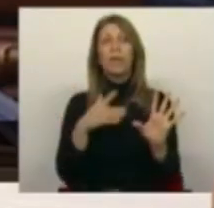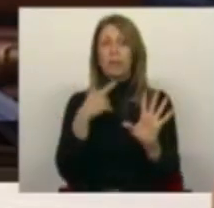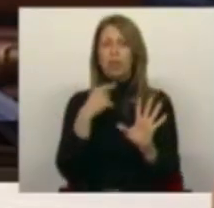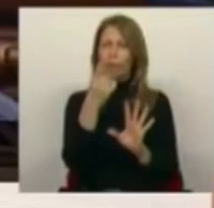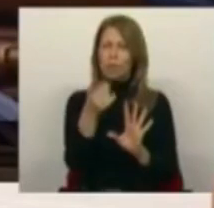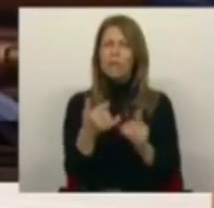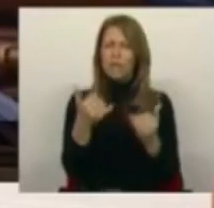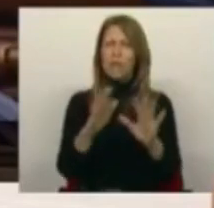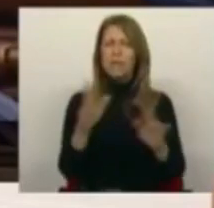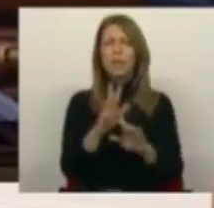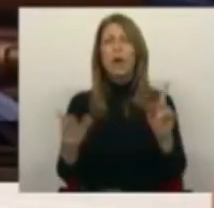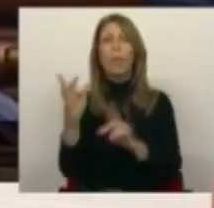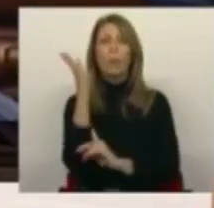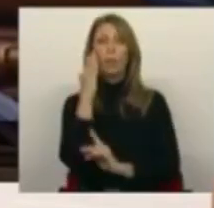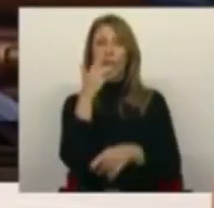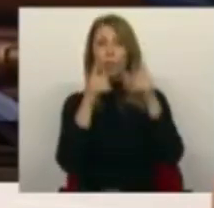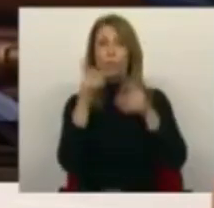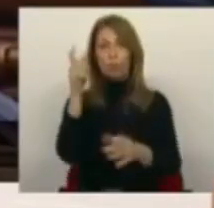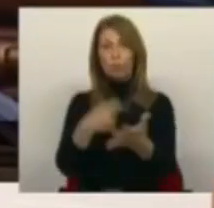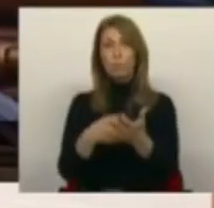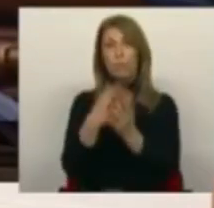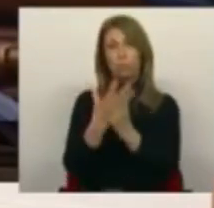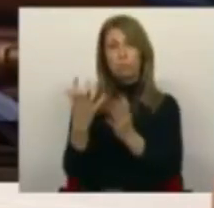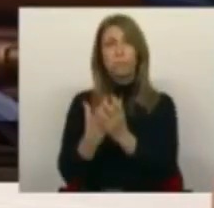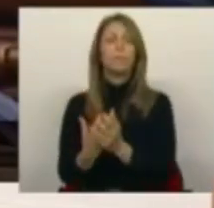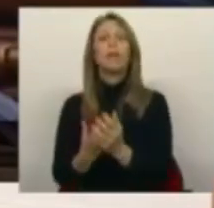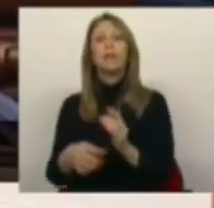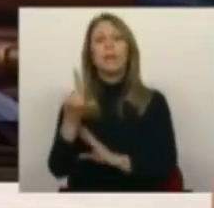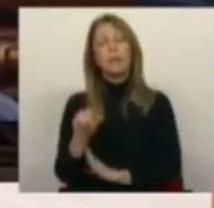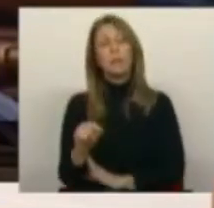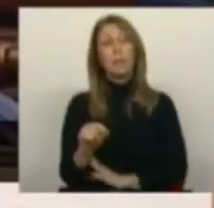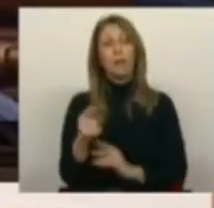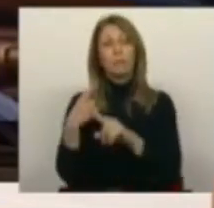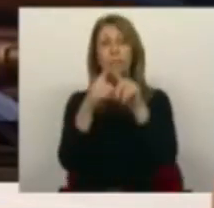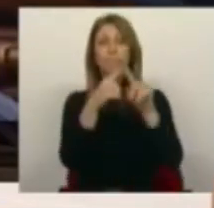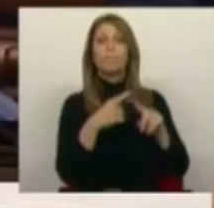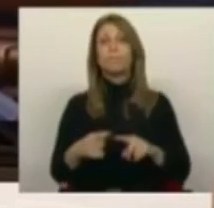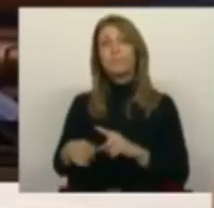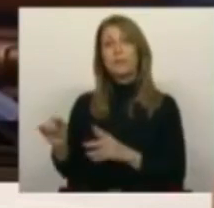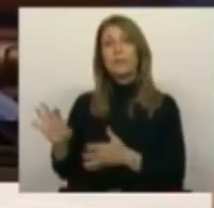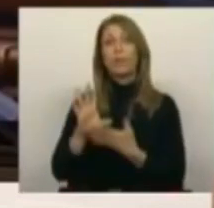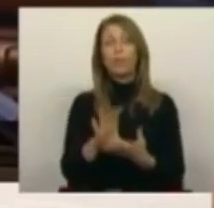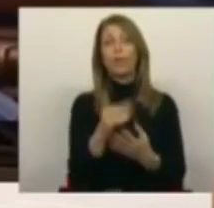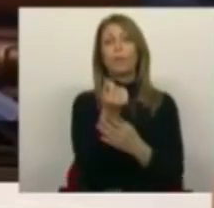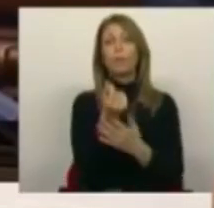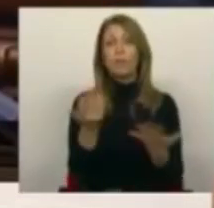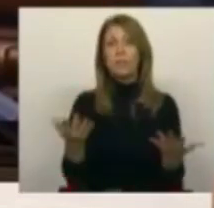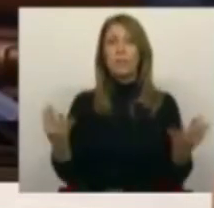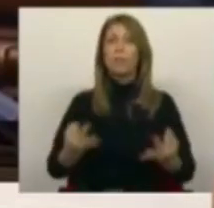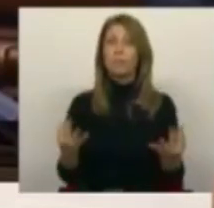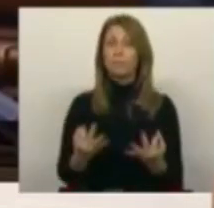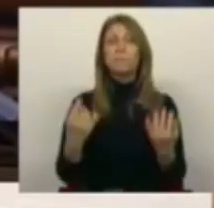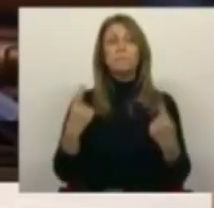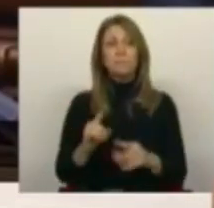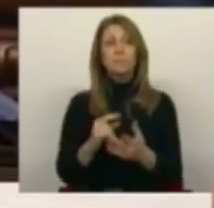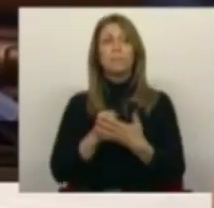aumento do número de pessoas a contribuir e também da diversificação de fontes de financiamento que estão também a alimentar